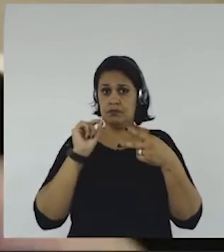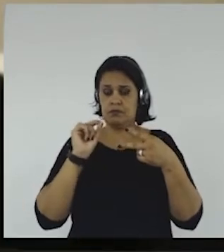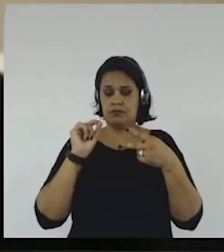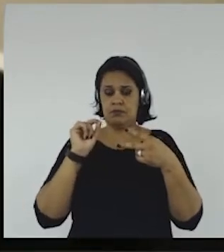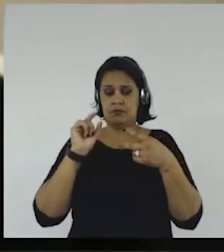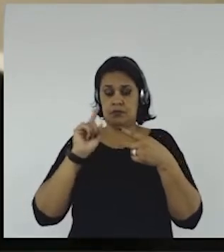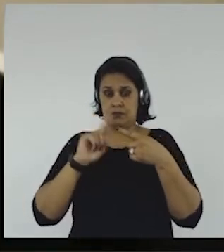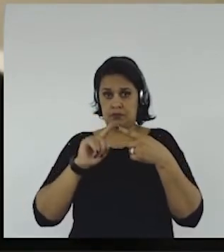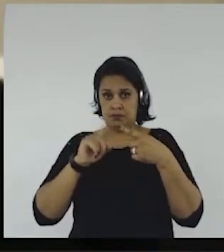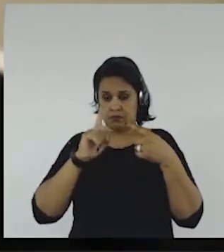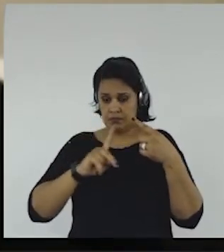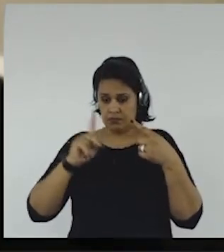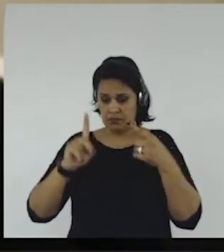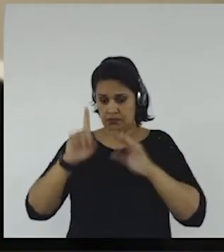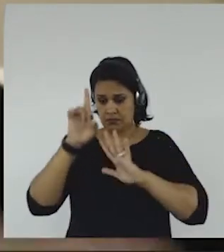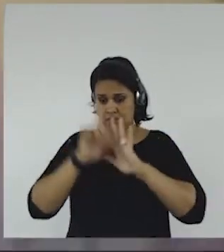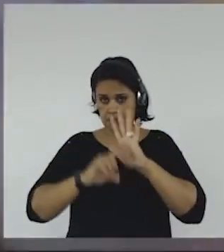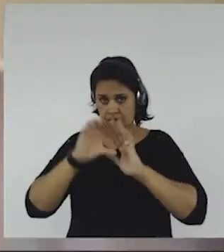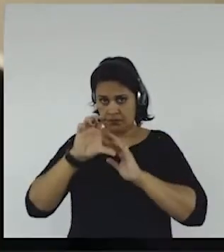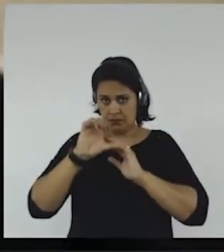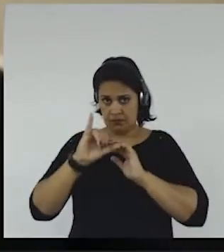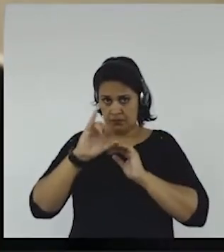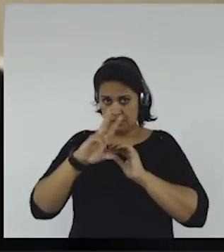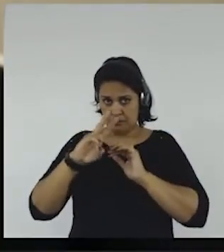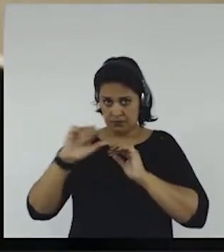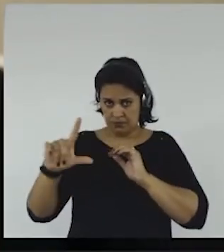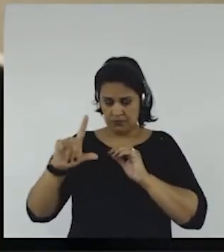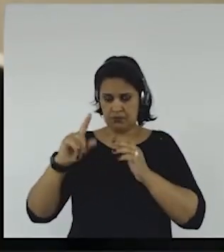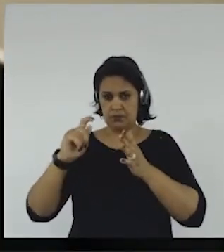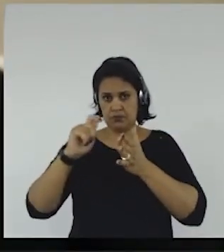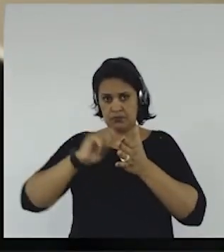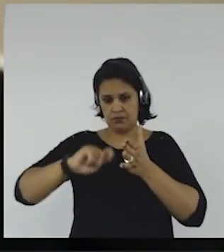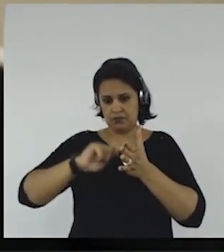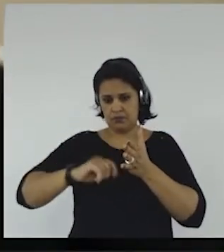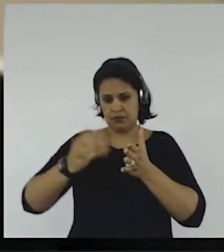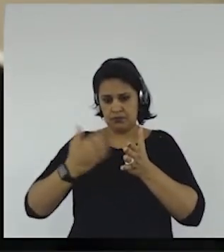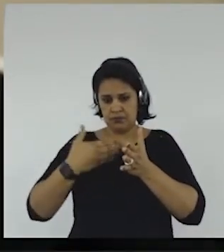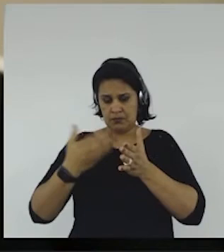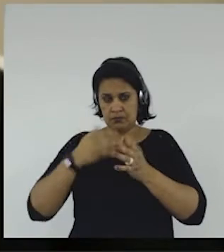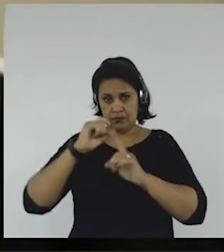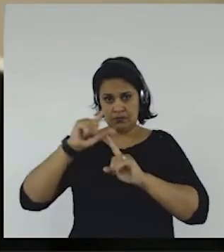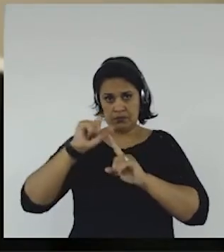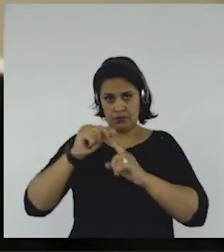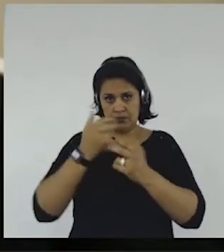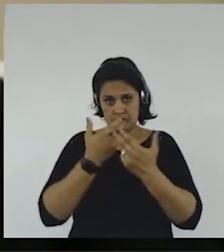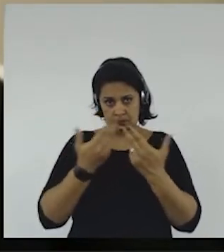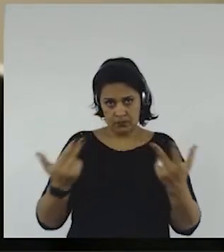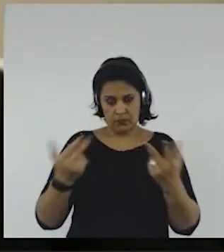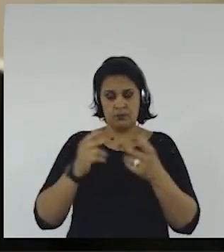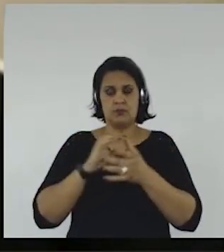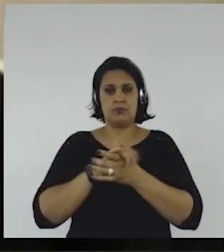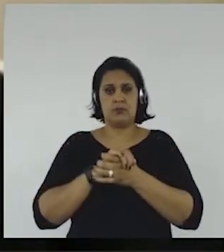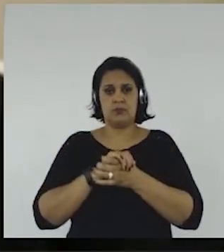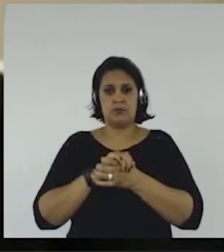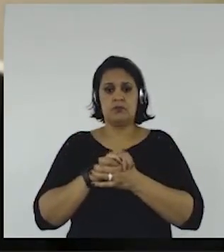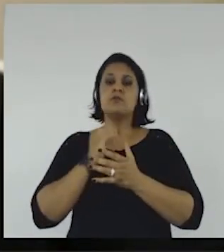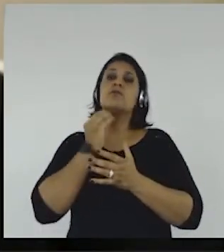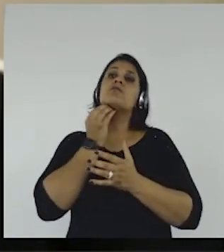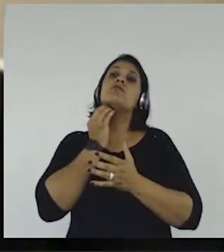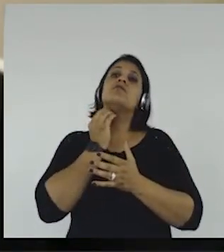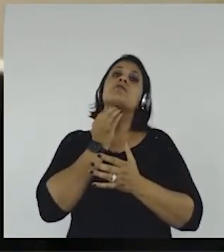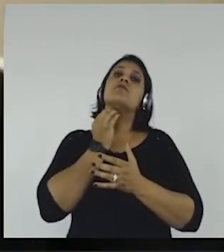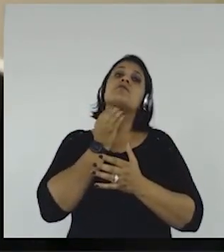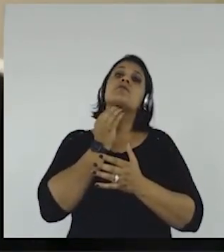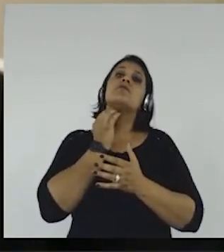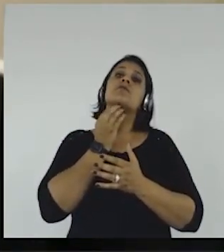ser professor de Direito Civil, ele escreveu o livro sobre locação de coisas, uma preleção, aliás,